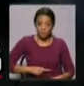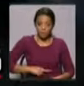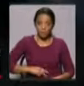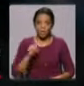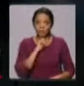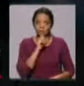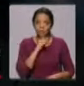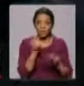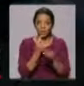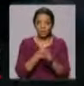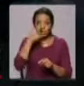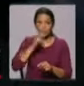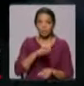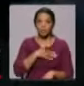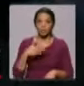mitocondriais